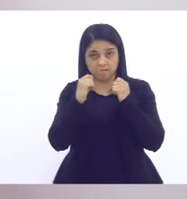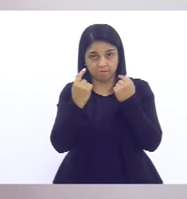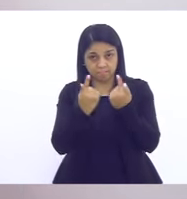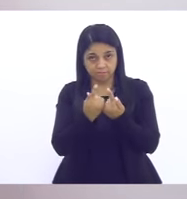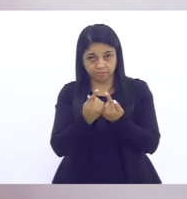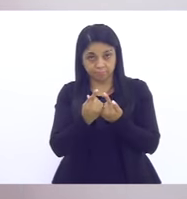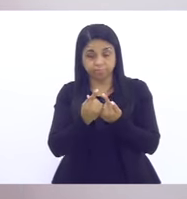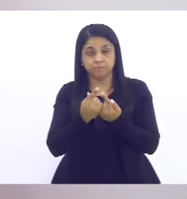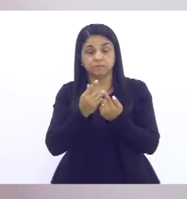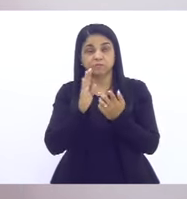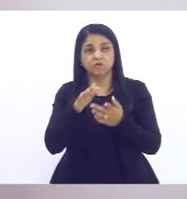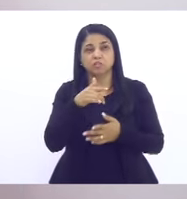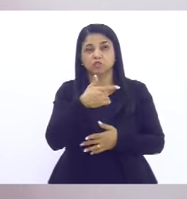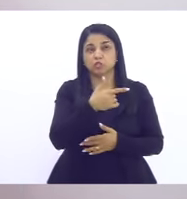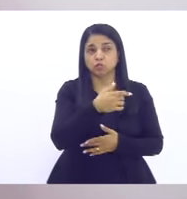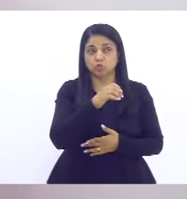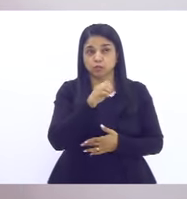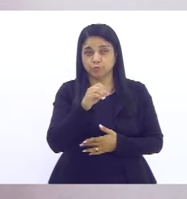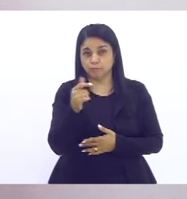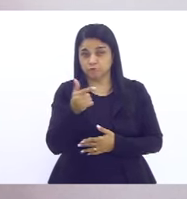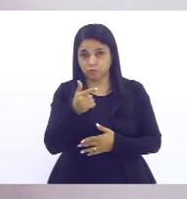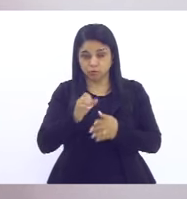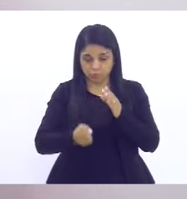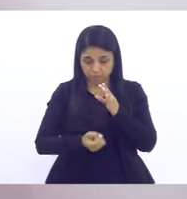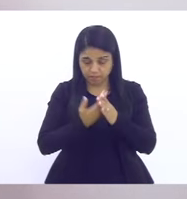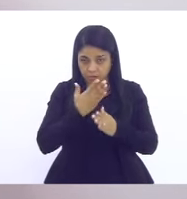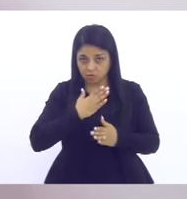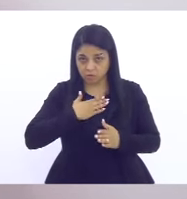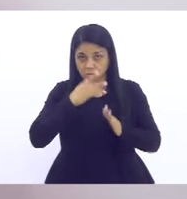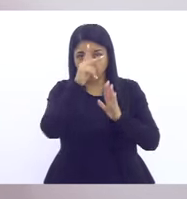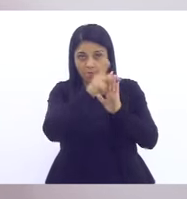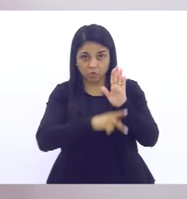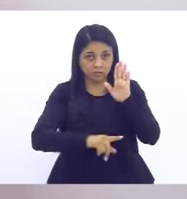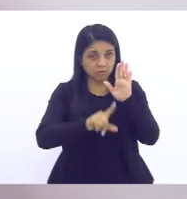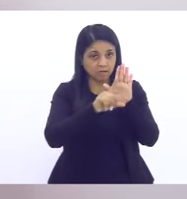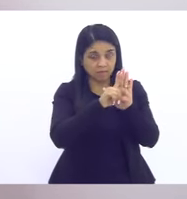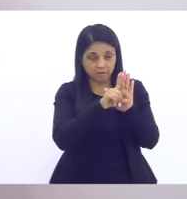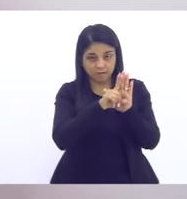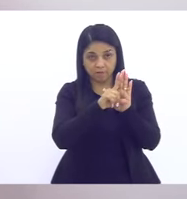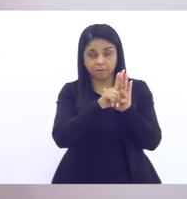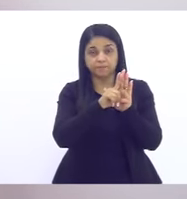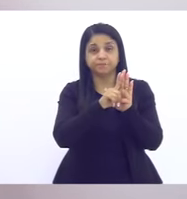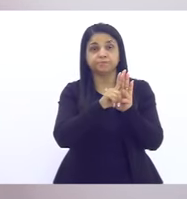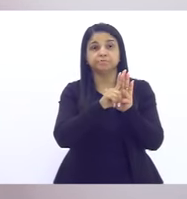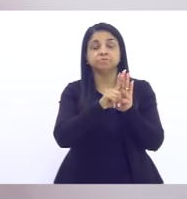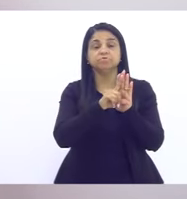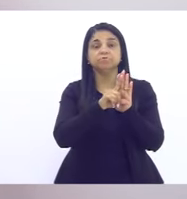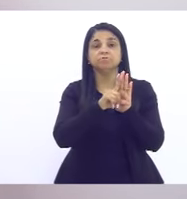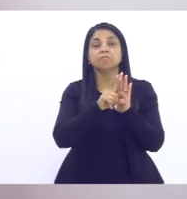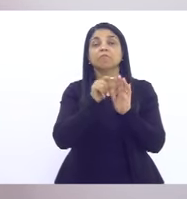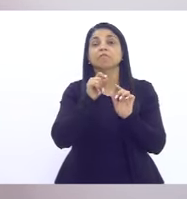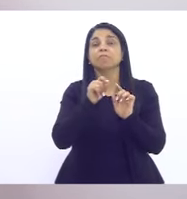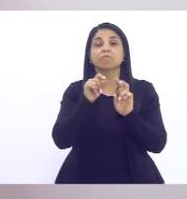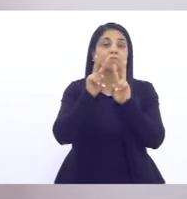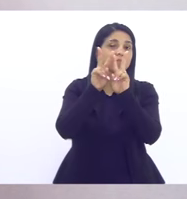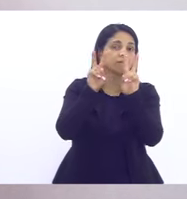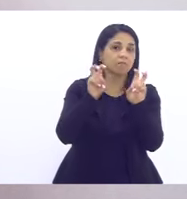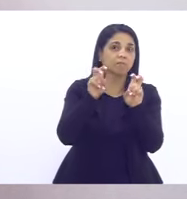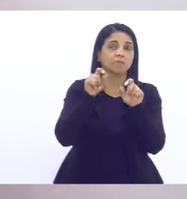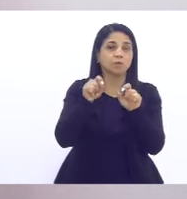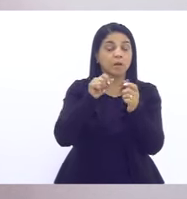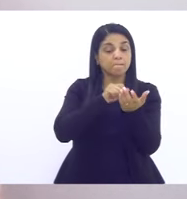autoria, desde 2022, também um projeto de lei que diz respeito à penalização,